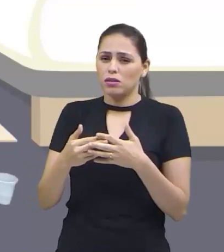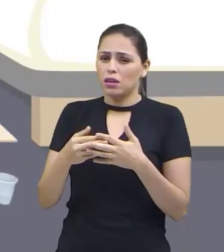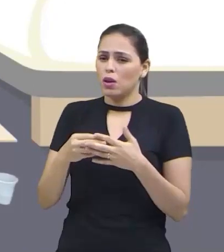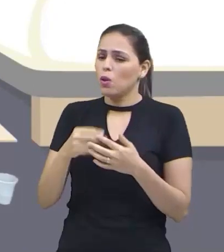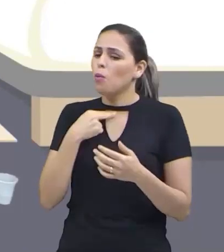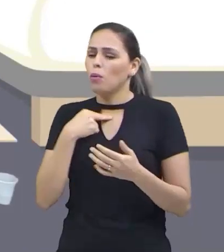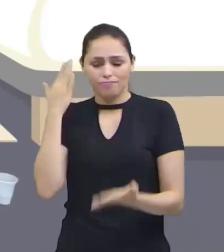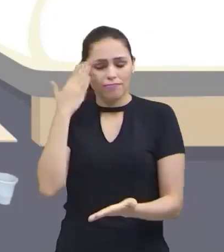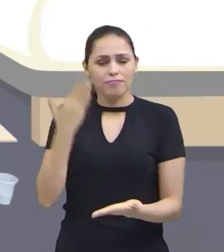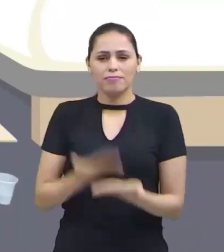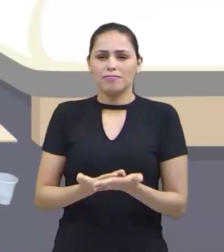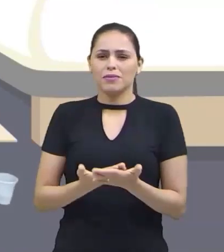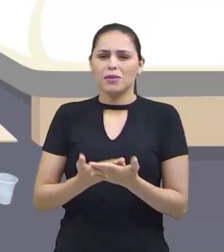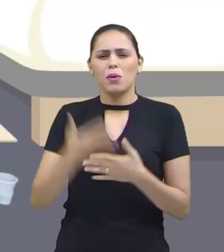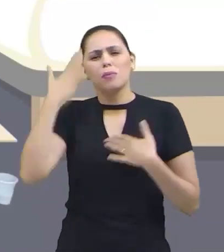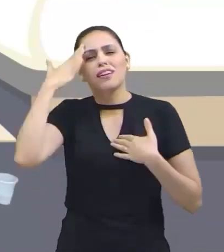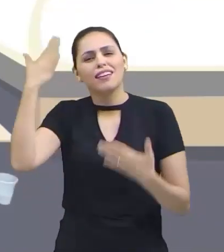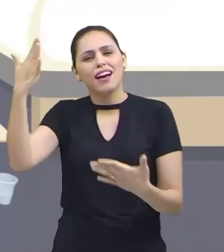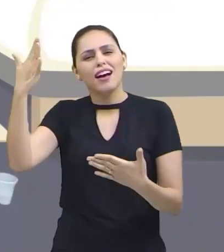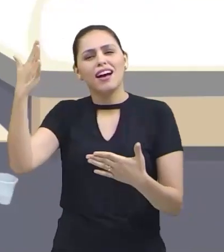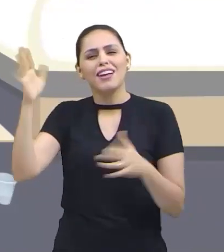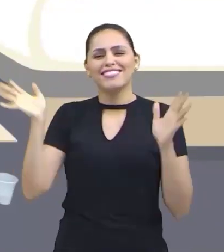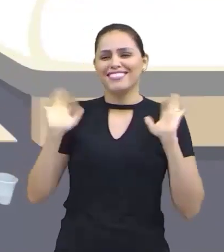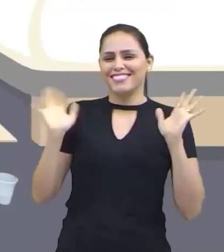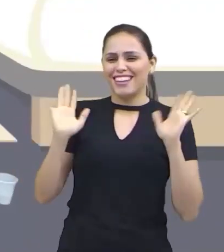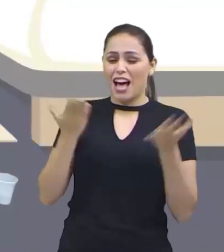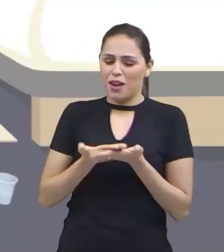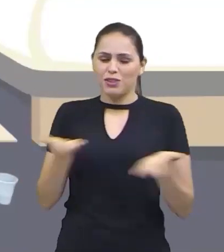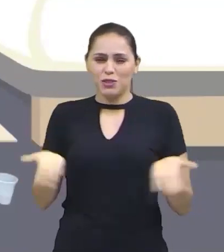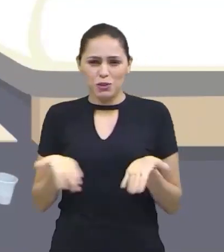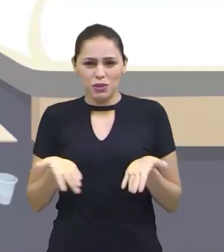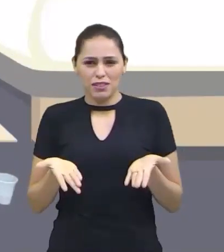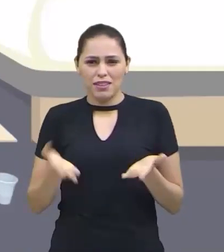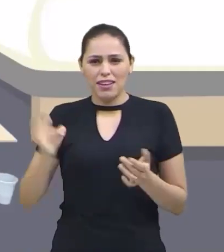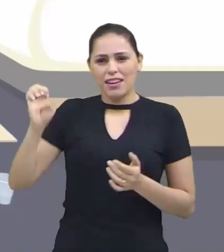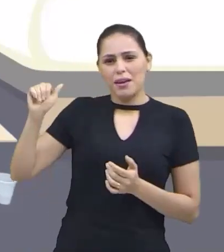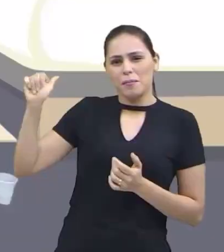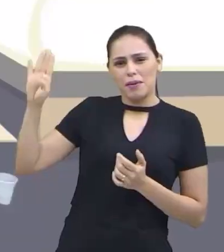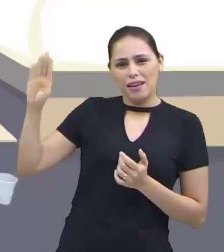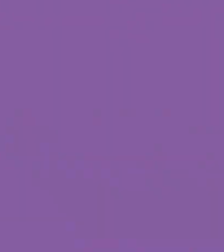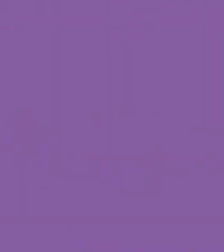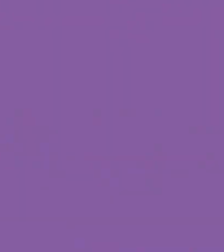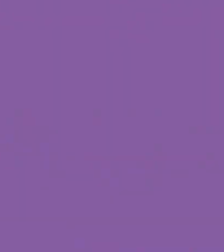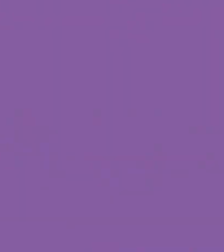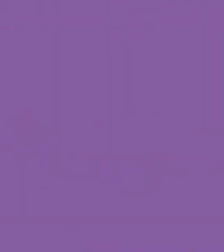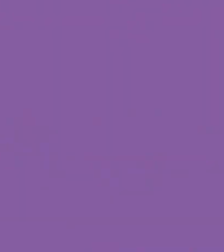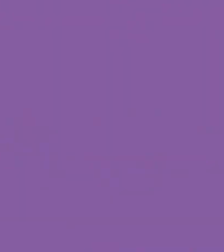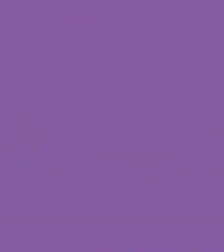Obrigado e valeu pela nossa aula de hoje. No quadro EBA, vamos brincar!